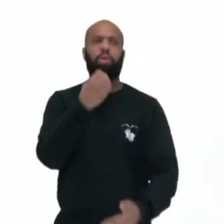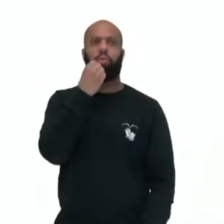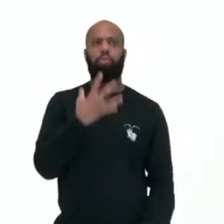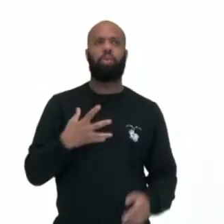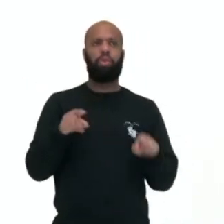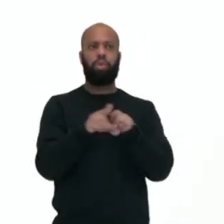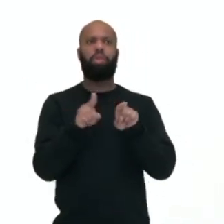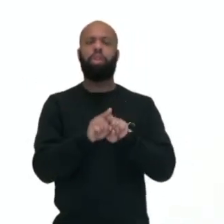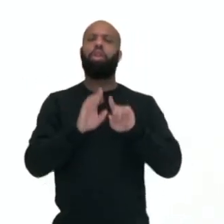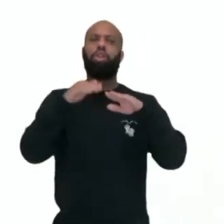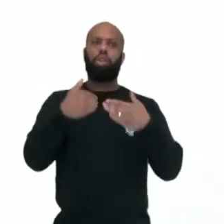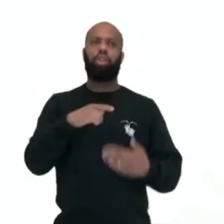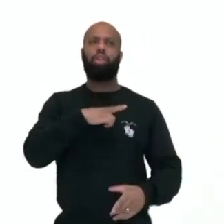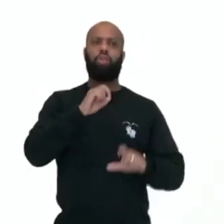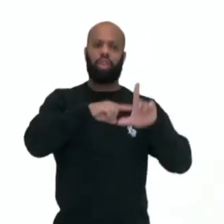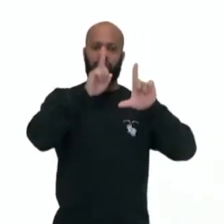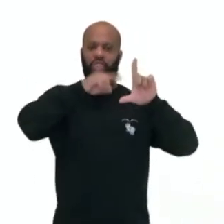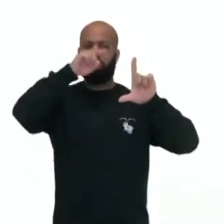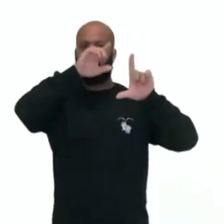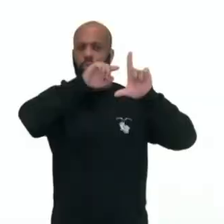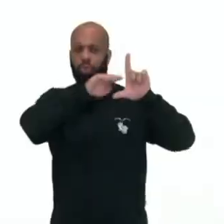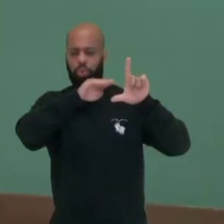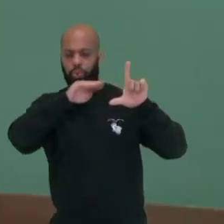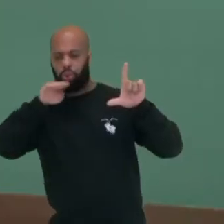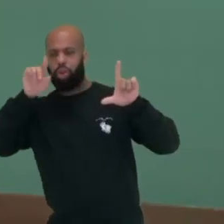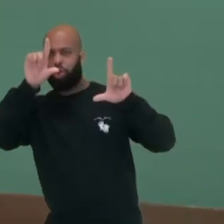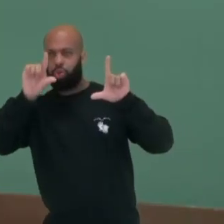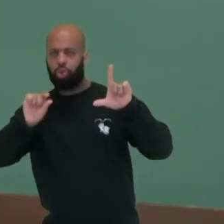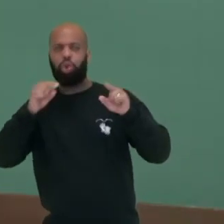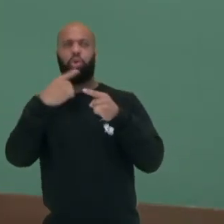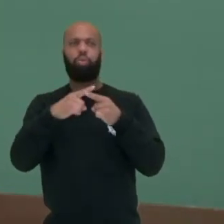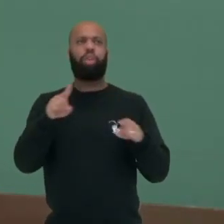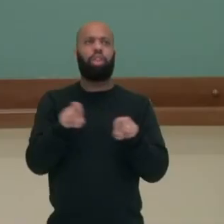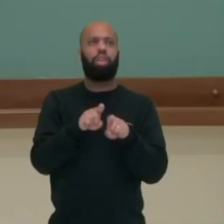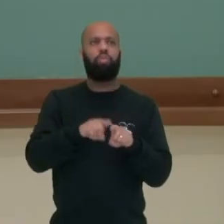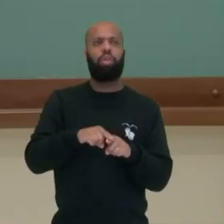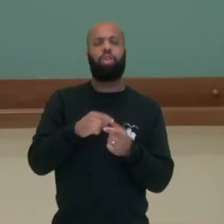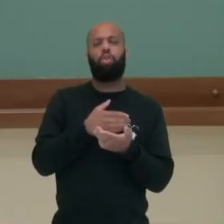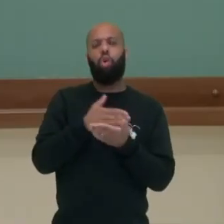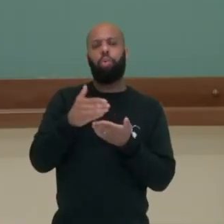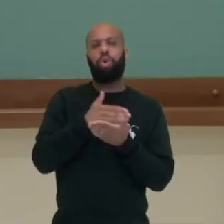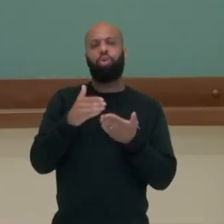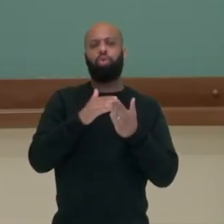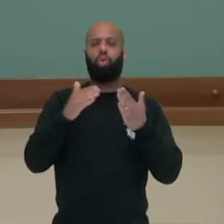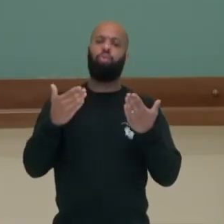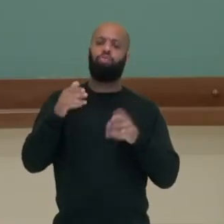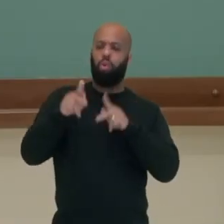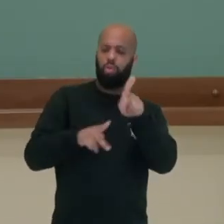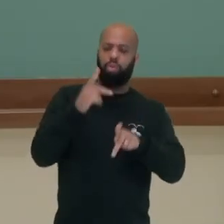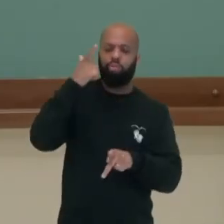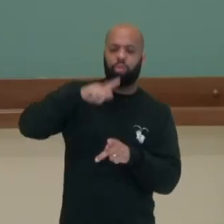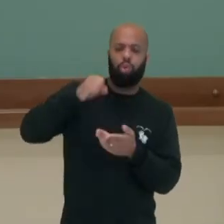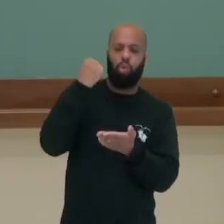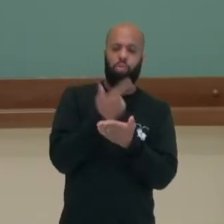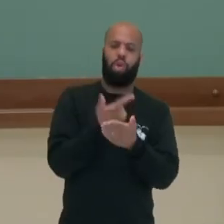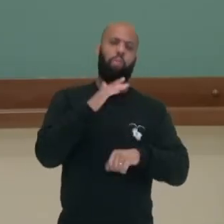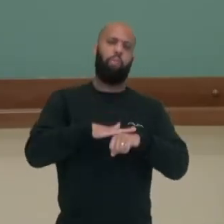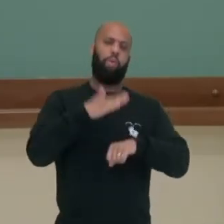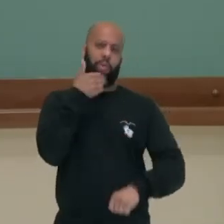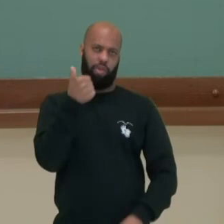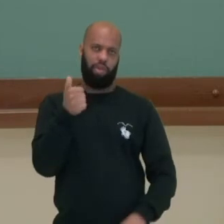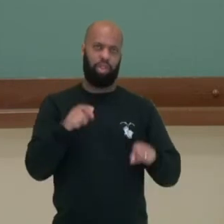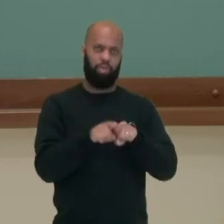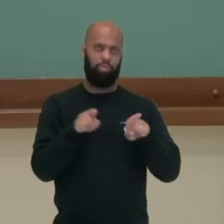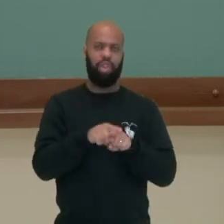sucedido. A inflação foi reduzida e, ao mesmo tempo, o poder de compra da população aumentou. Então, o Plano Real estabilizou